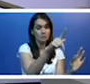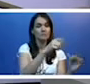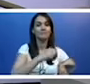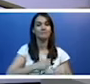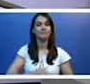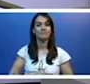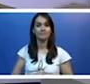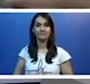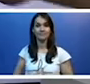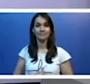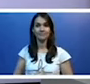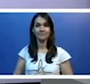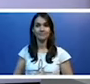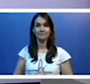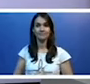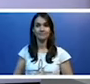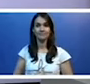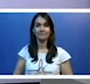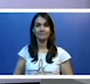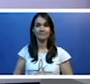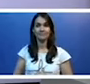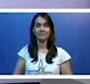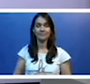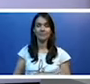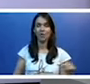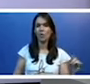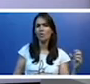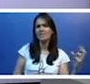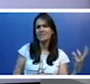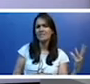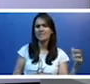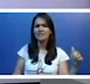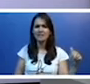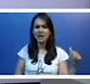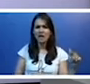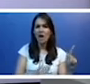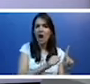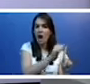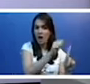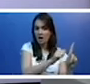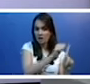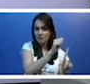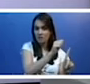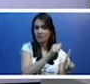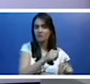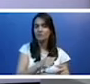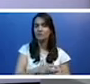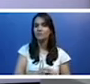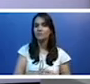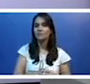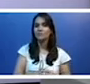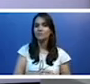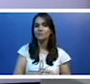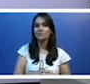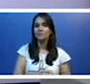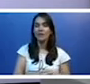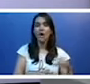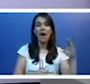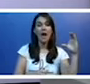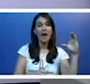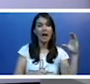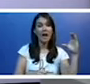E é este lado aqui em relação ao 37 graus é o cateto adjacente Por que tá encostado no ângulo